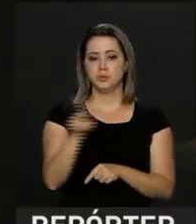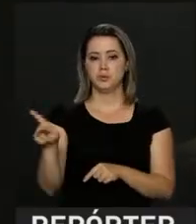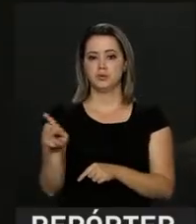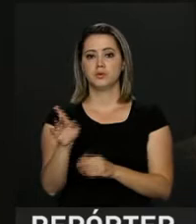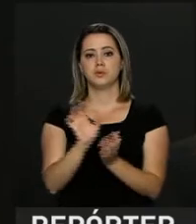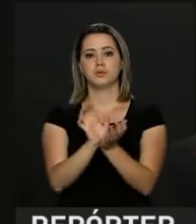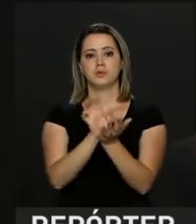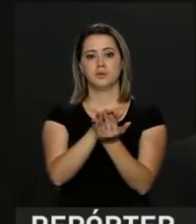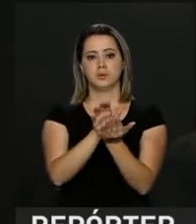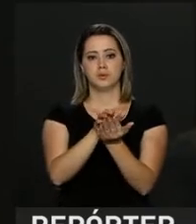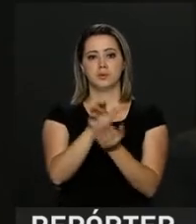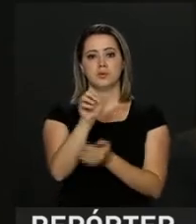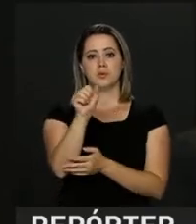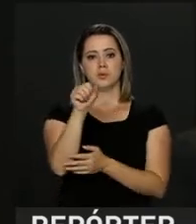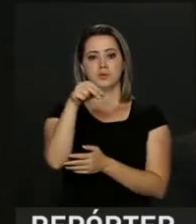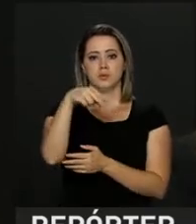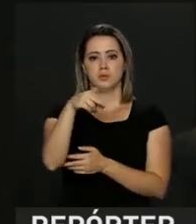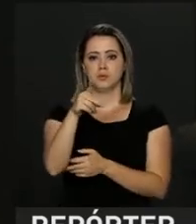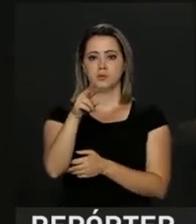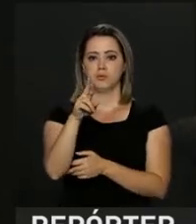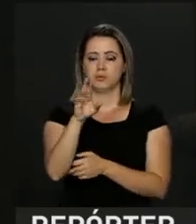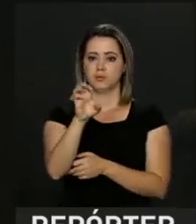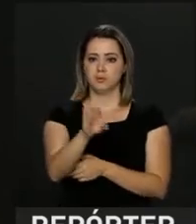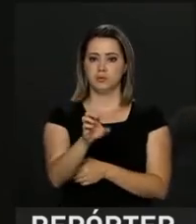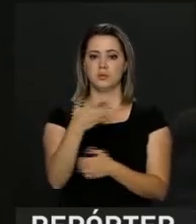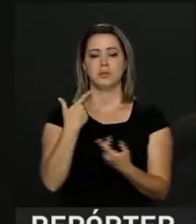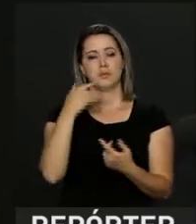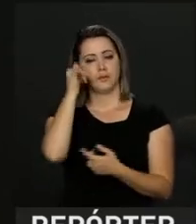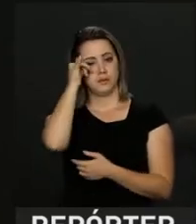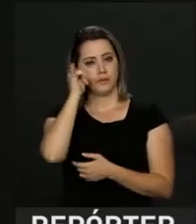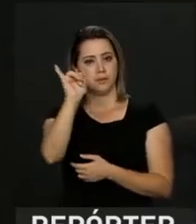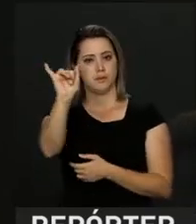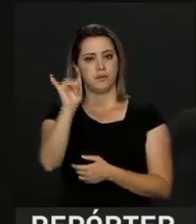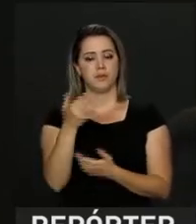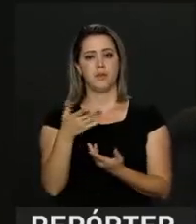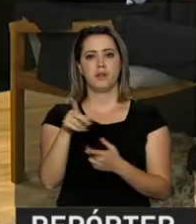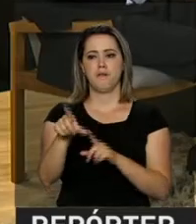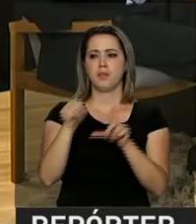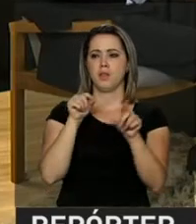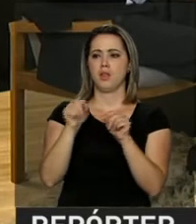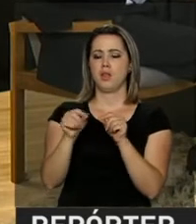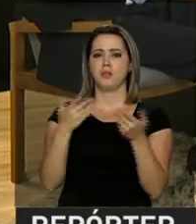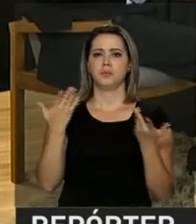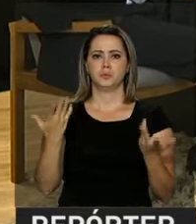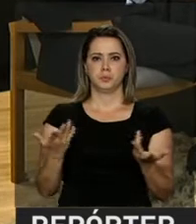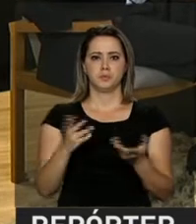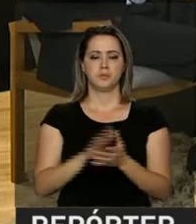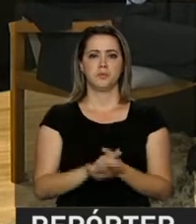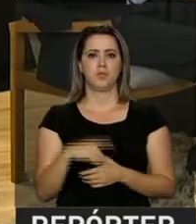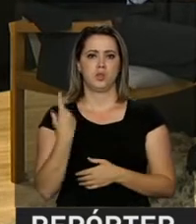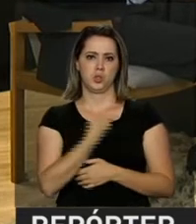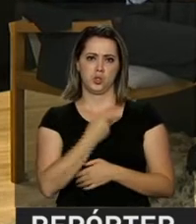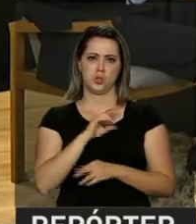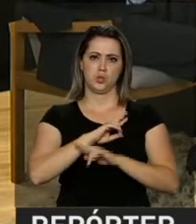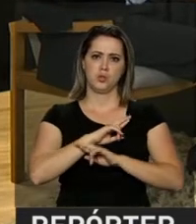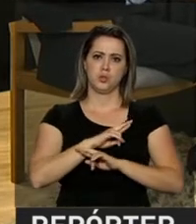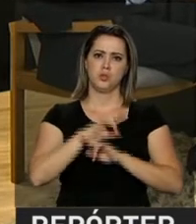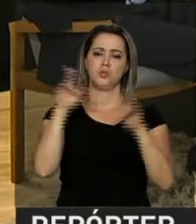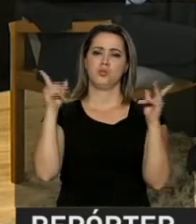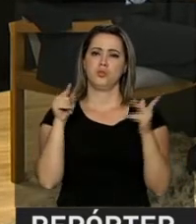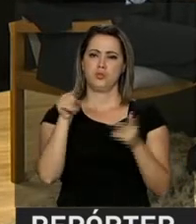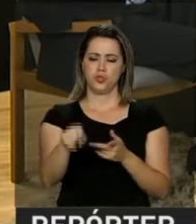andré magalhães retorna vai combater privilégios andamento e muitos privilégios no brasil